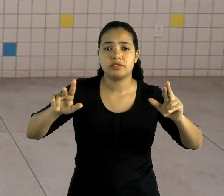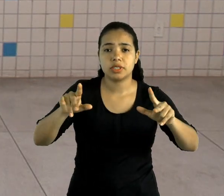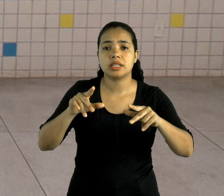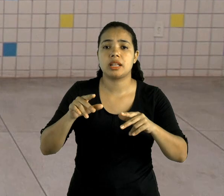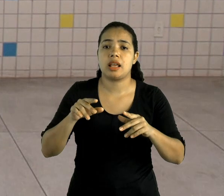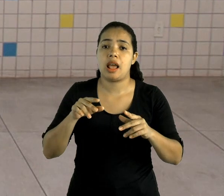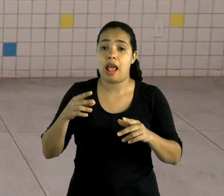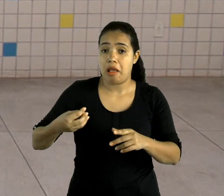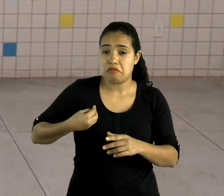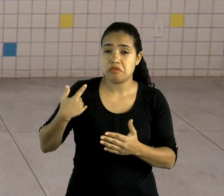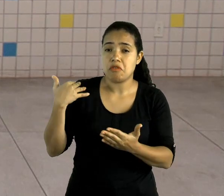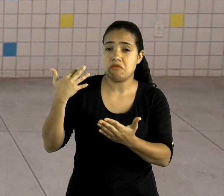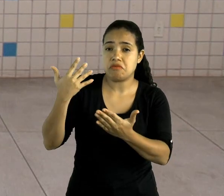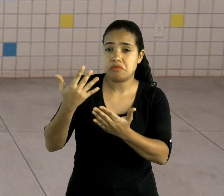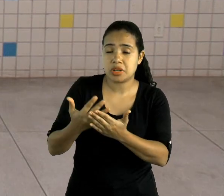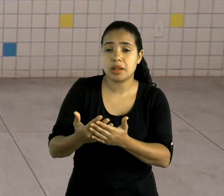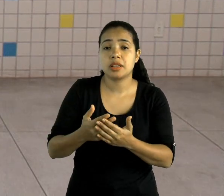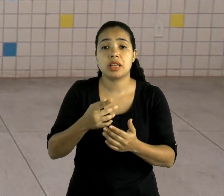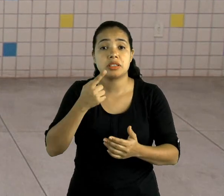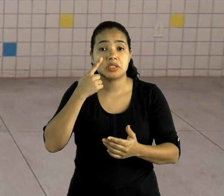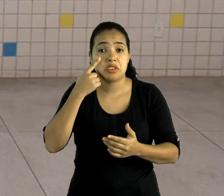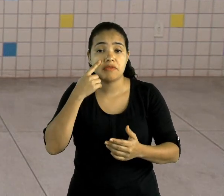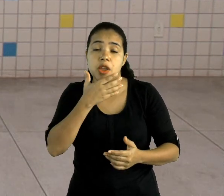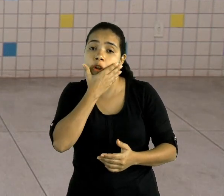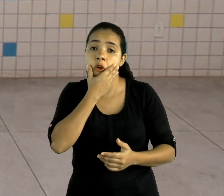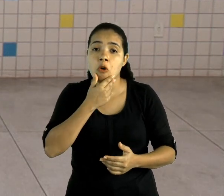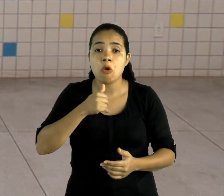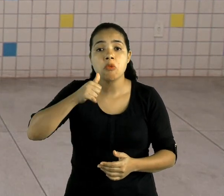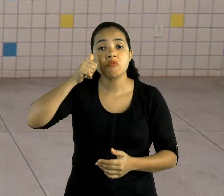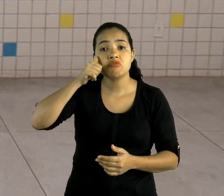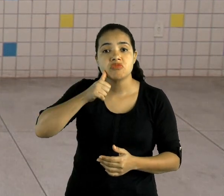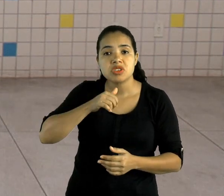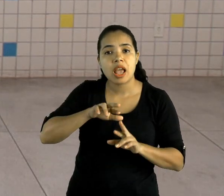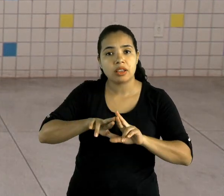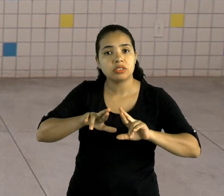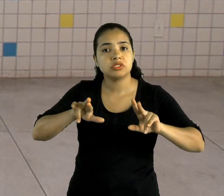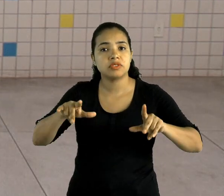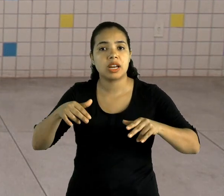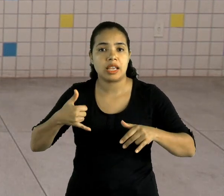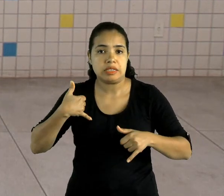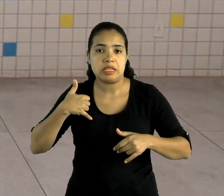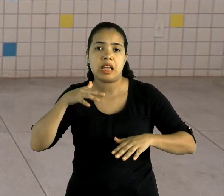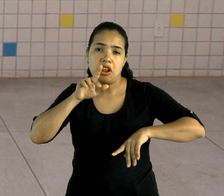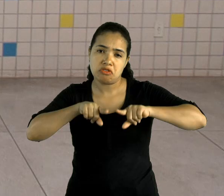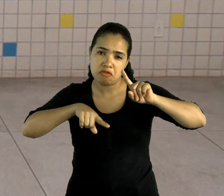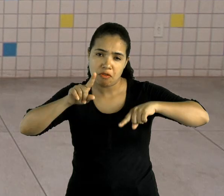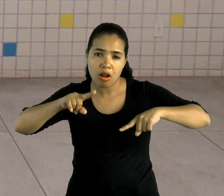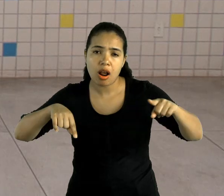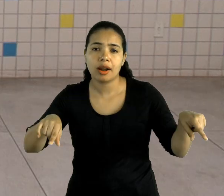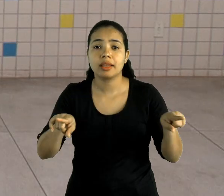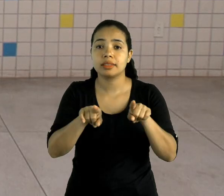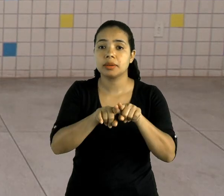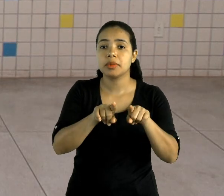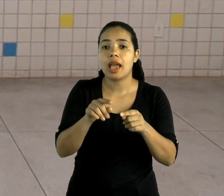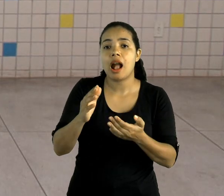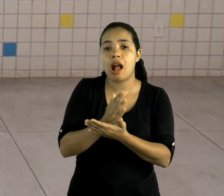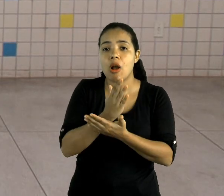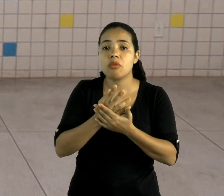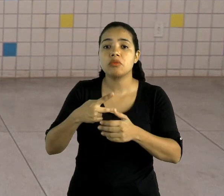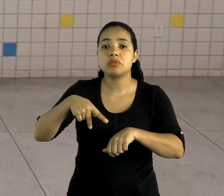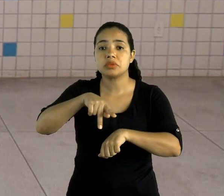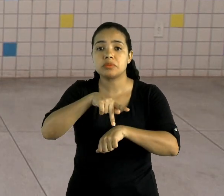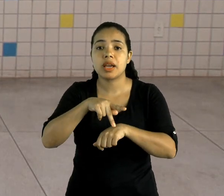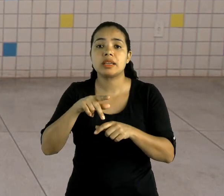diferente se nós observarmos o gênero, feminino e masculino, as mulheres e os homens. Em alguns países, na verdade na maioria